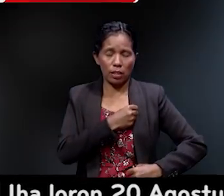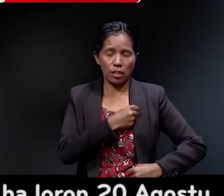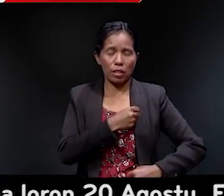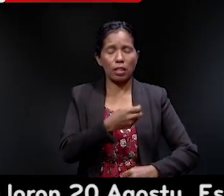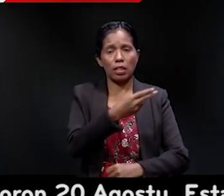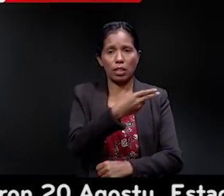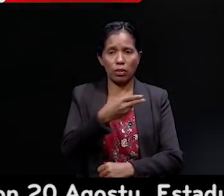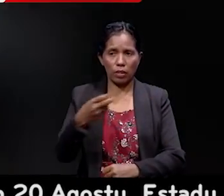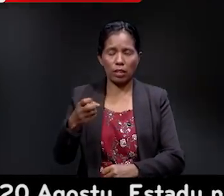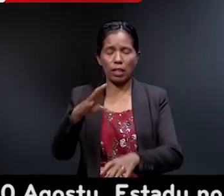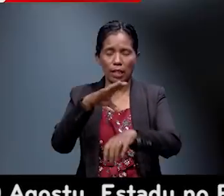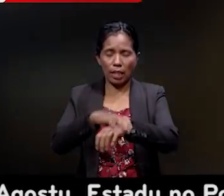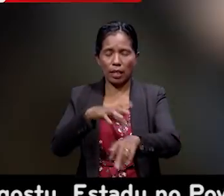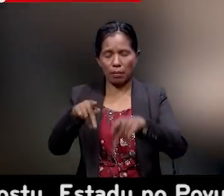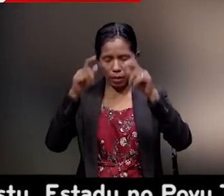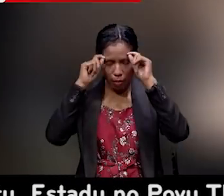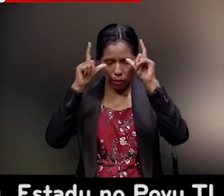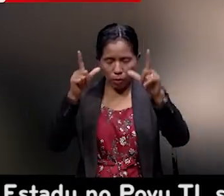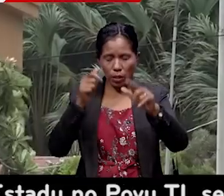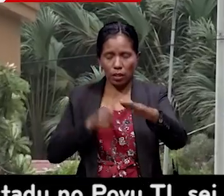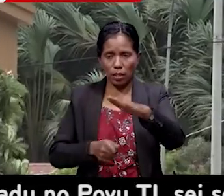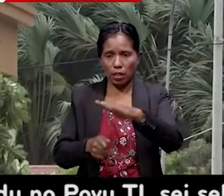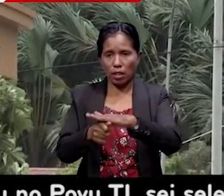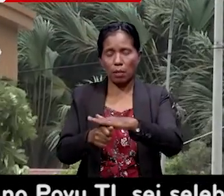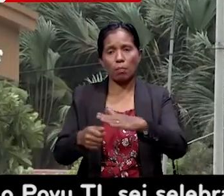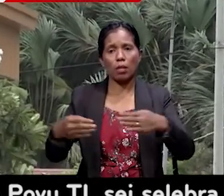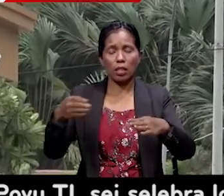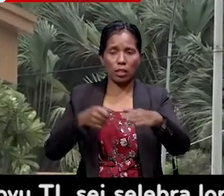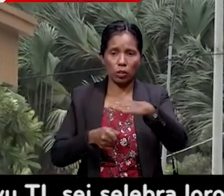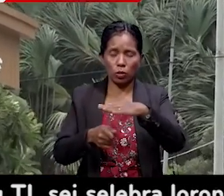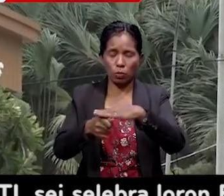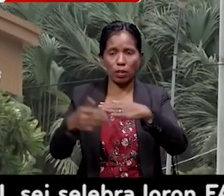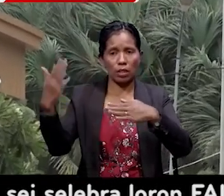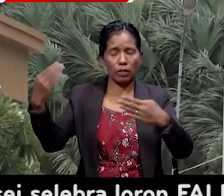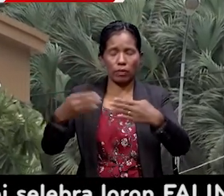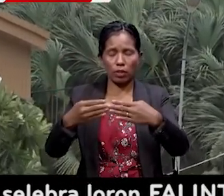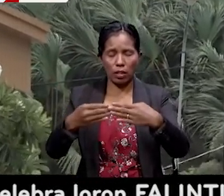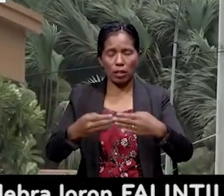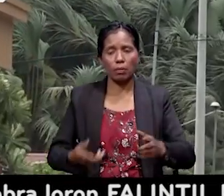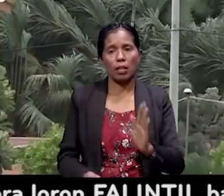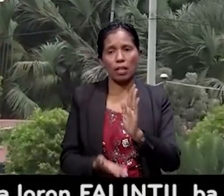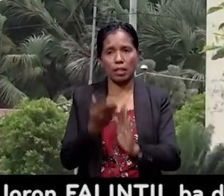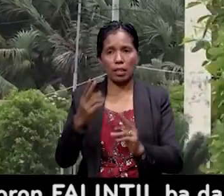tambah hakat ilegal ho de bahasa Sintu ihe Atambuam. Domingo Suarez, Benvinda Simenis, ZMN.